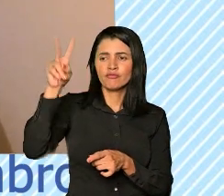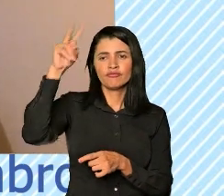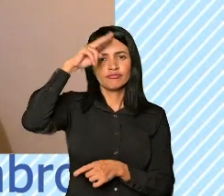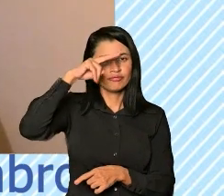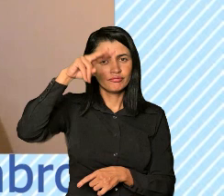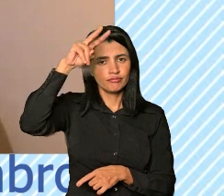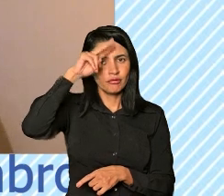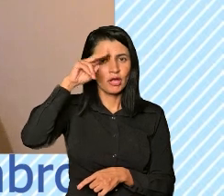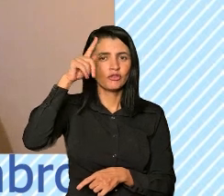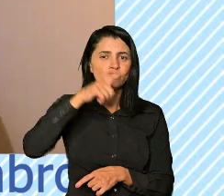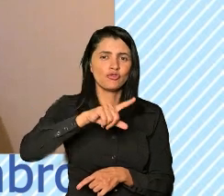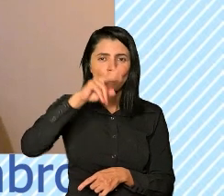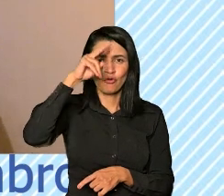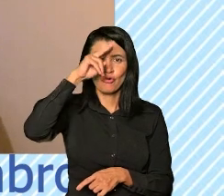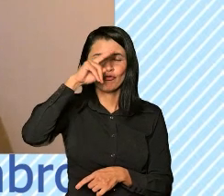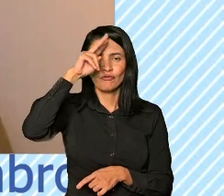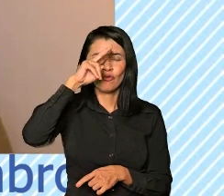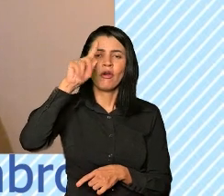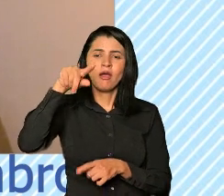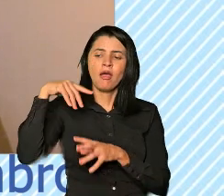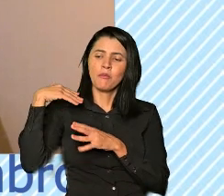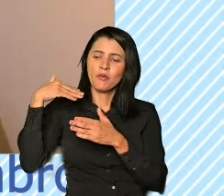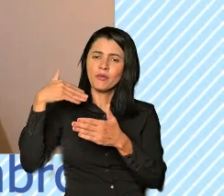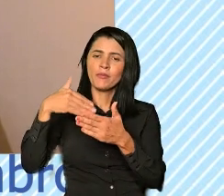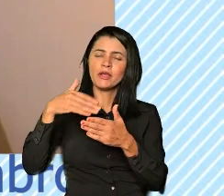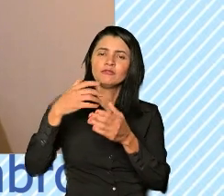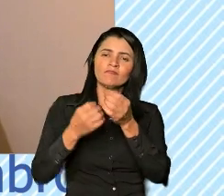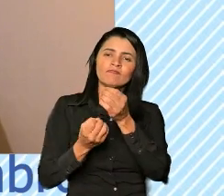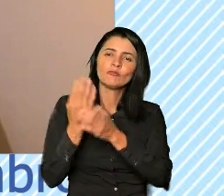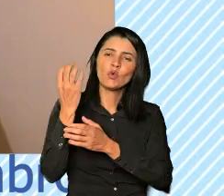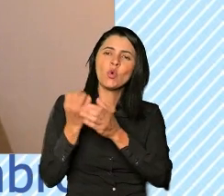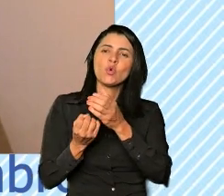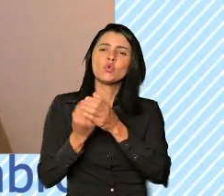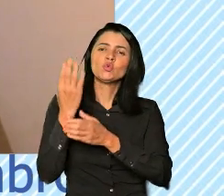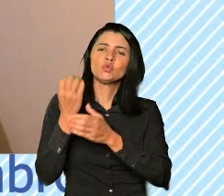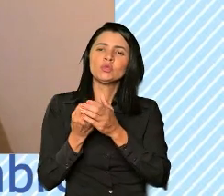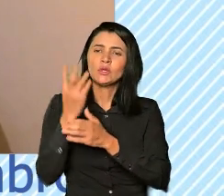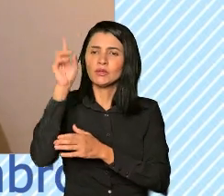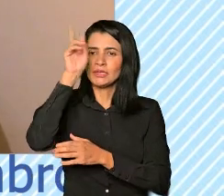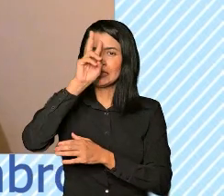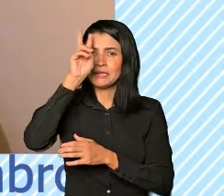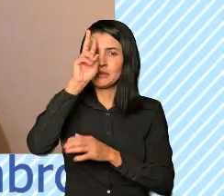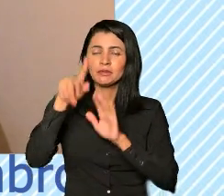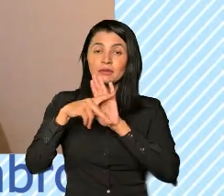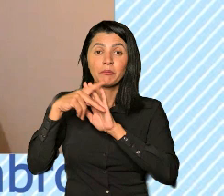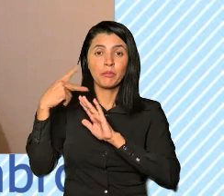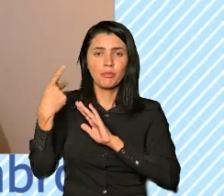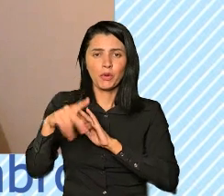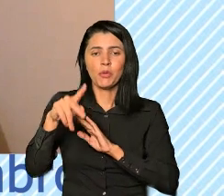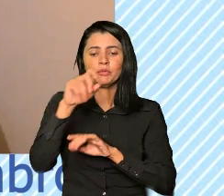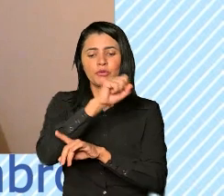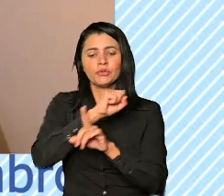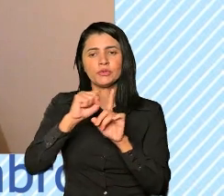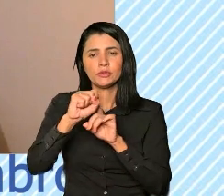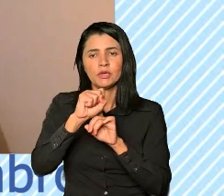né, que é um processo estrutural de construção dessas lembranças sociais. E se a gente